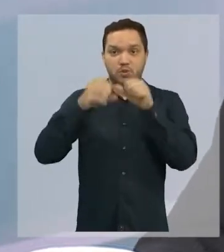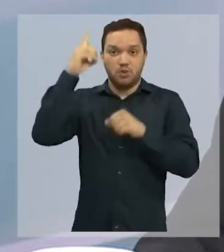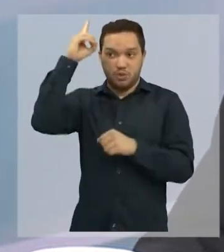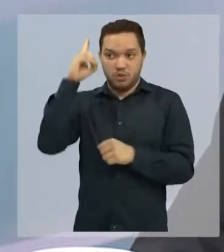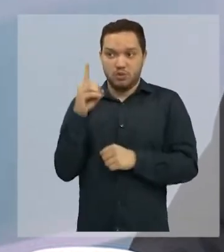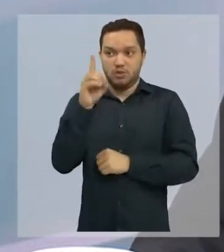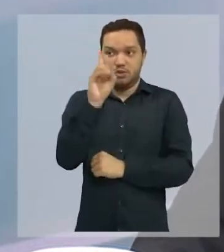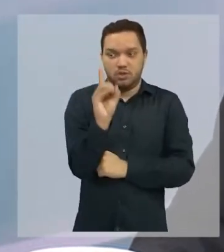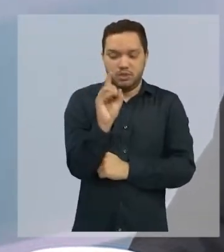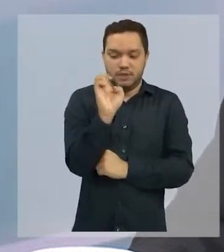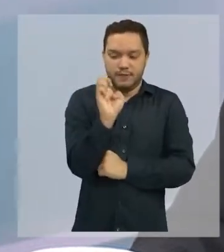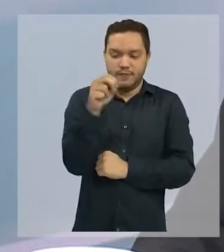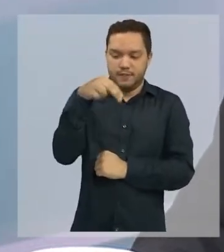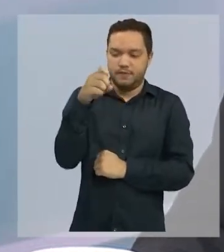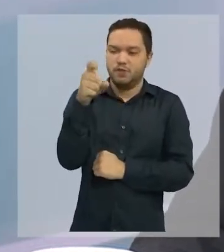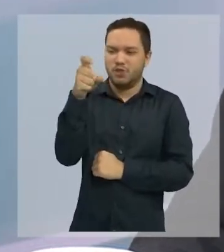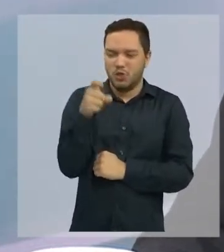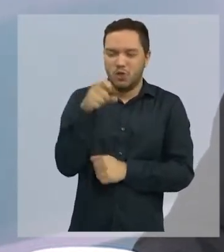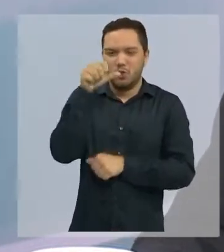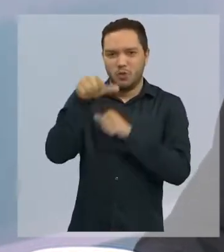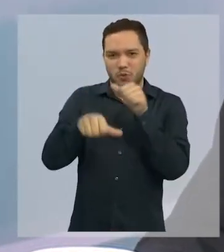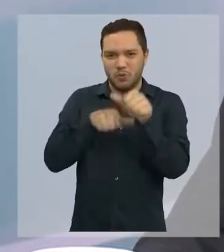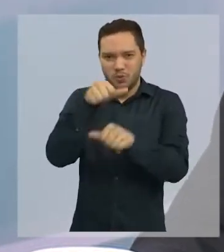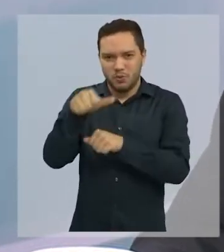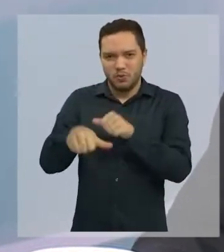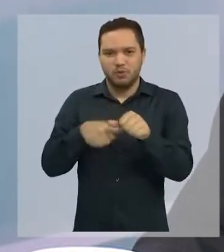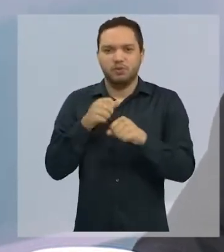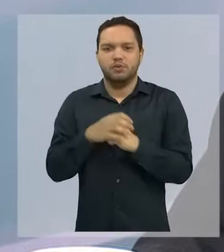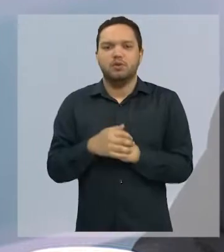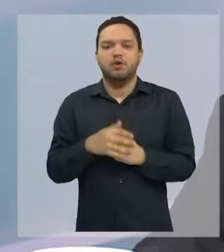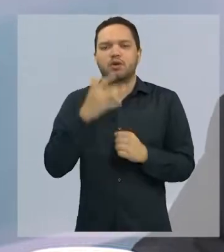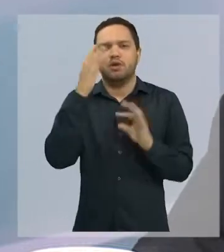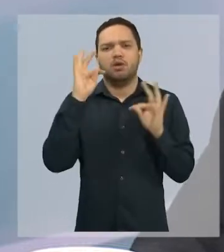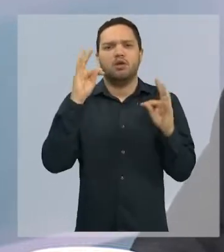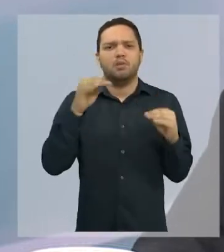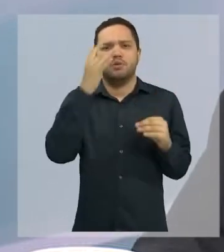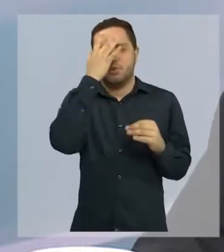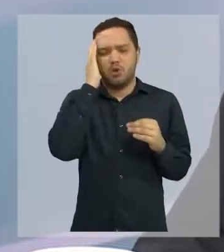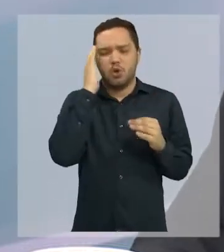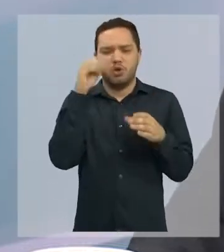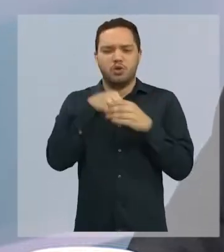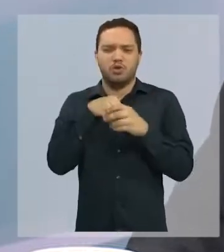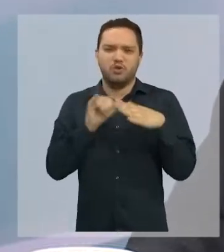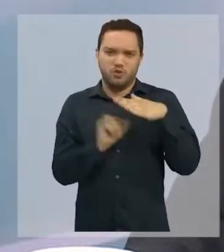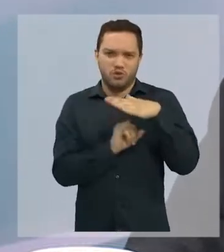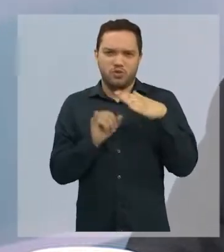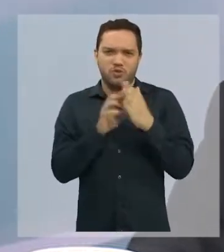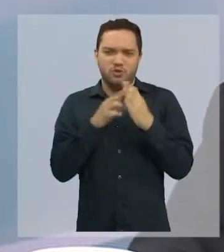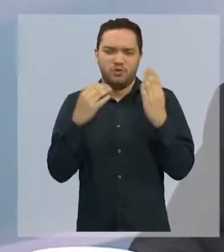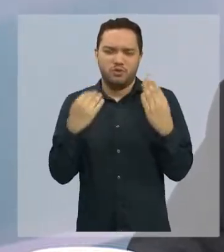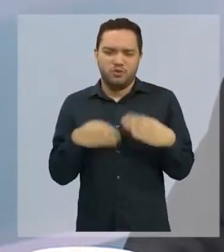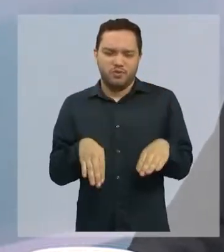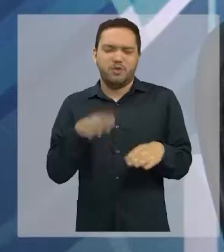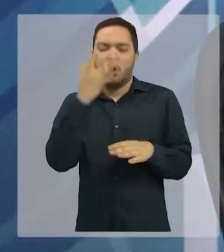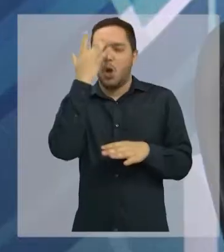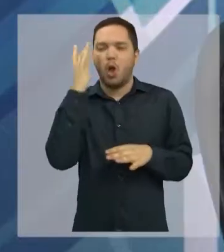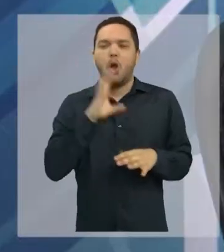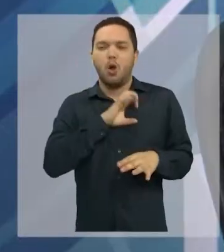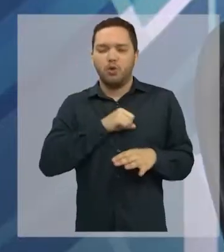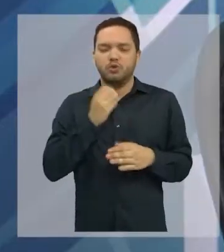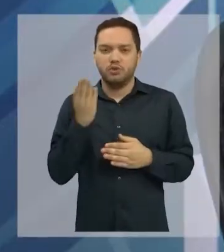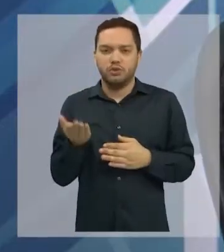a diretoria do DENOX, que vinha com o Ângelo Guerra, brilhantemente, sujeito queridíssimo por todo o quadro de funcionários, um órgão sacrificado como o